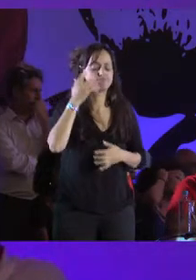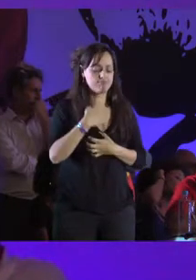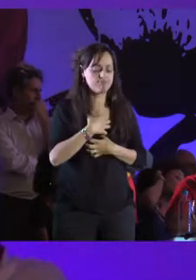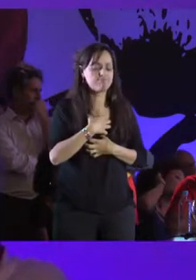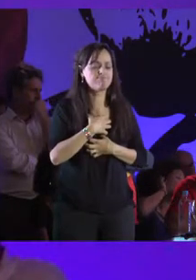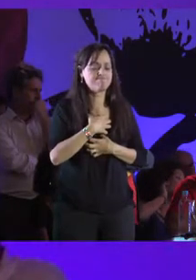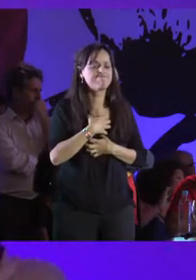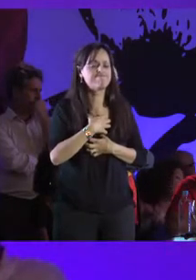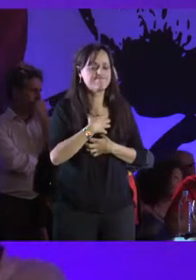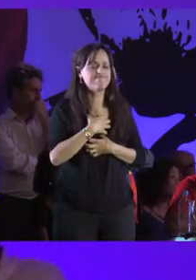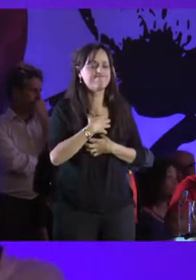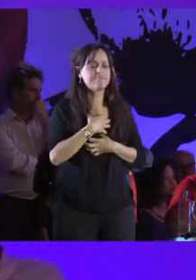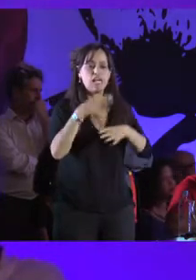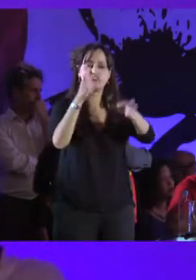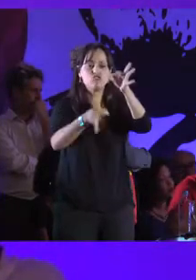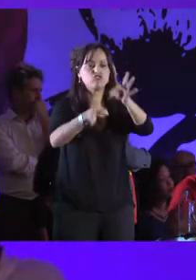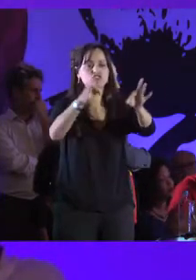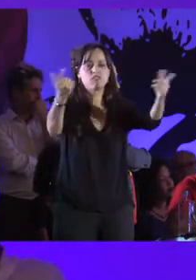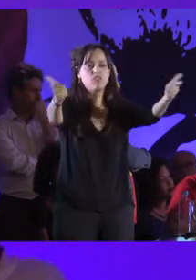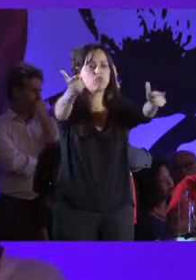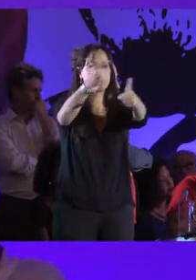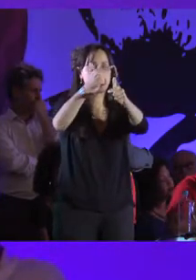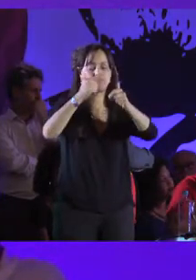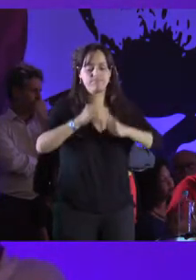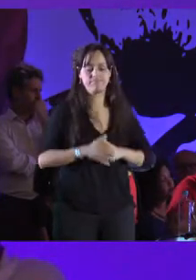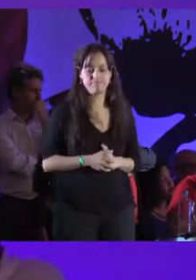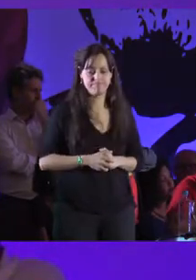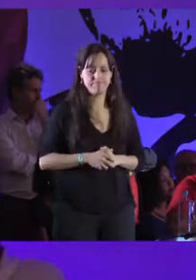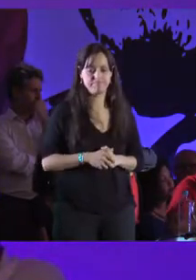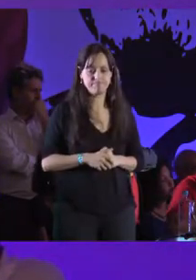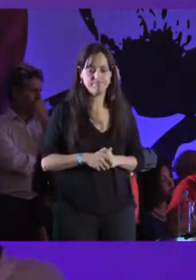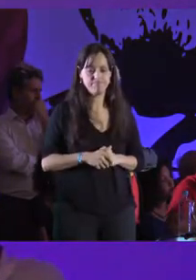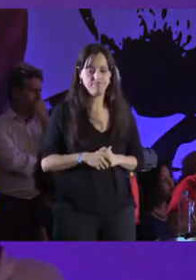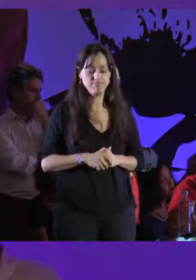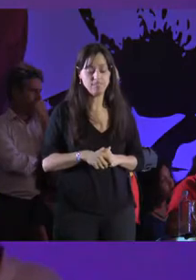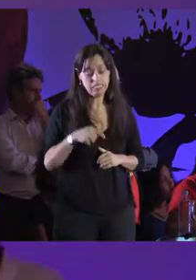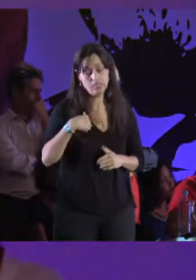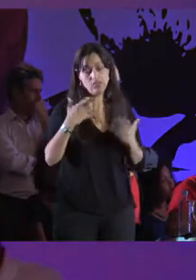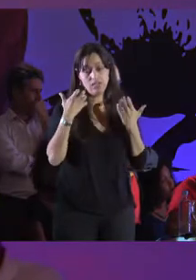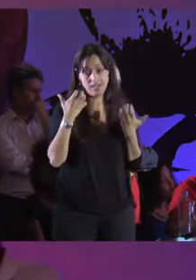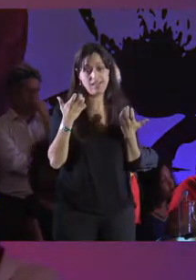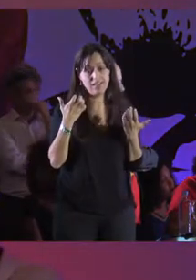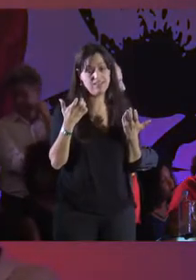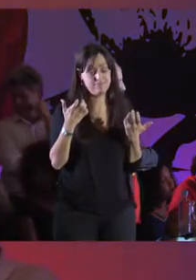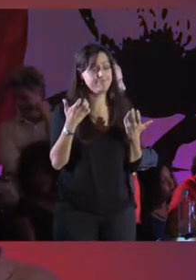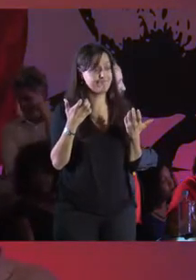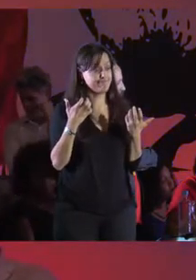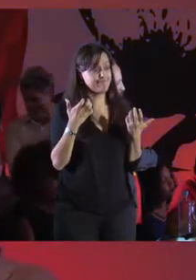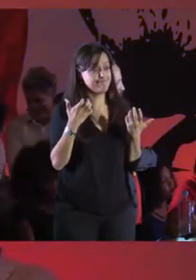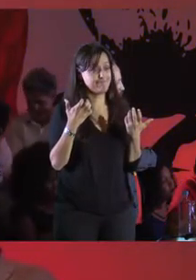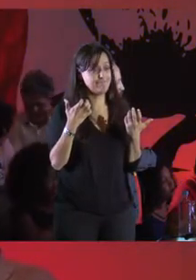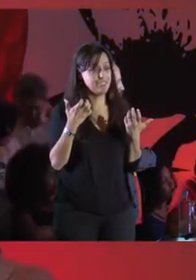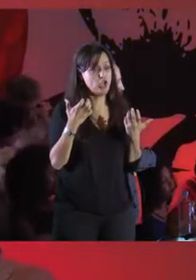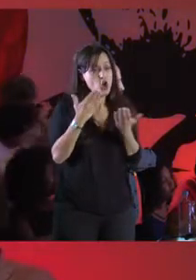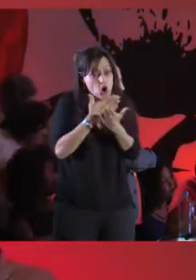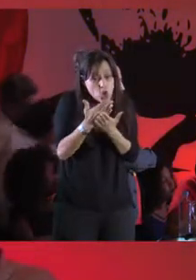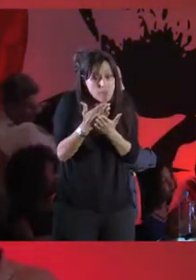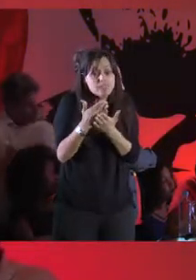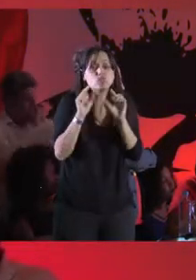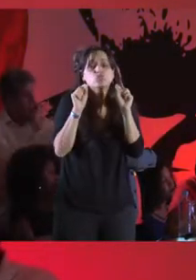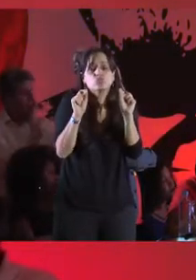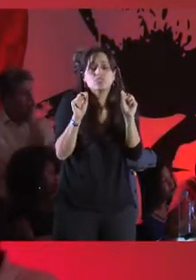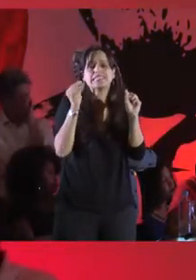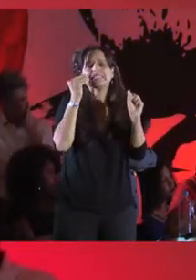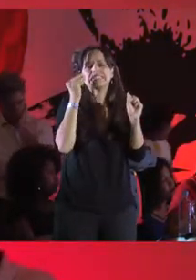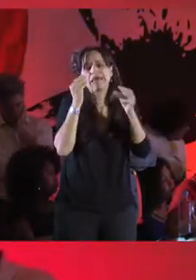falta de justiça nesse país. Eu queria começar a citar essas pessoas tentando evitar